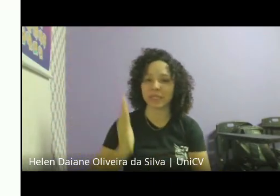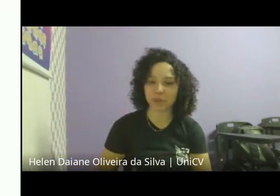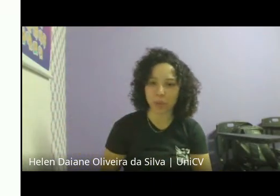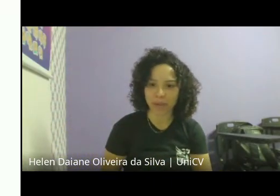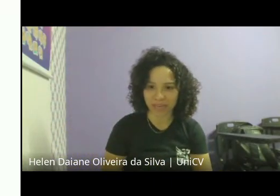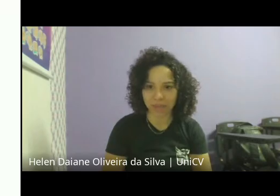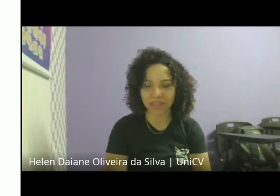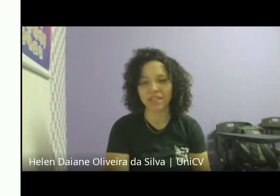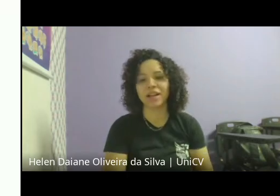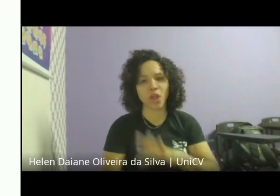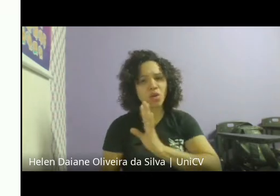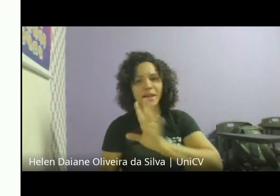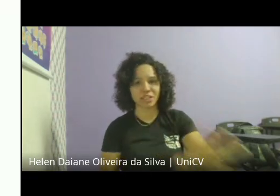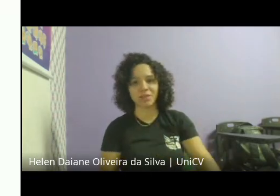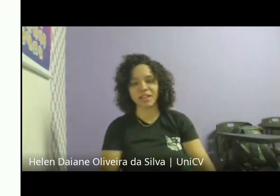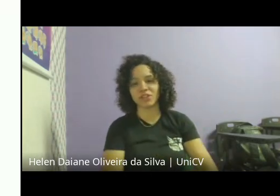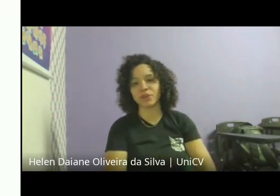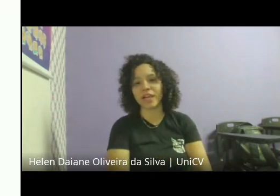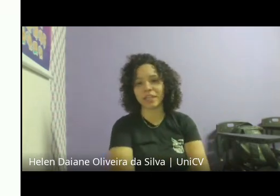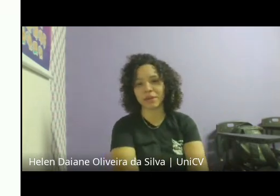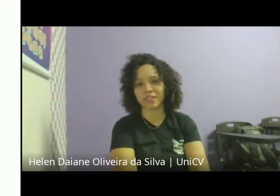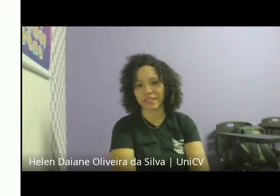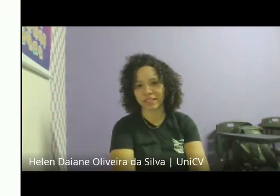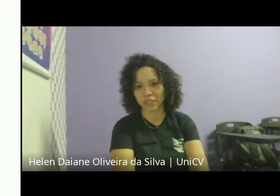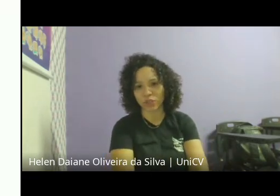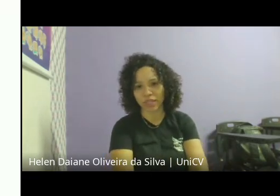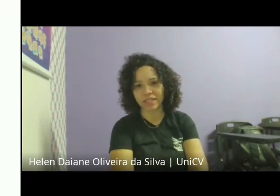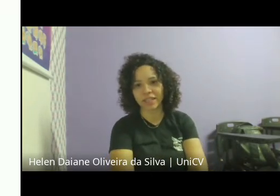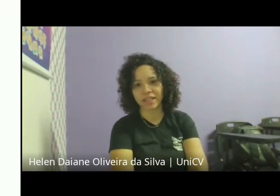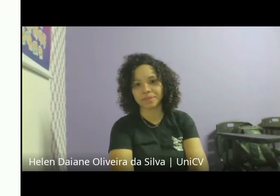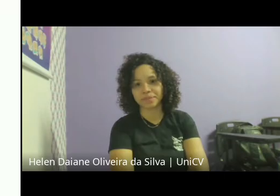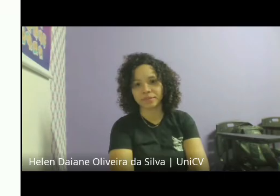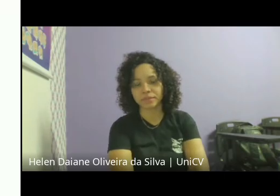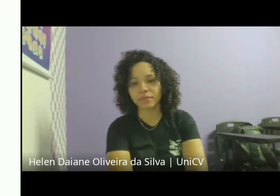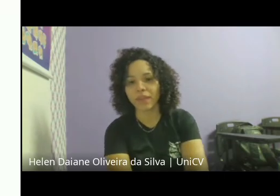Nós voltamos com o Pra Libras. Logo mais já deve estar divulgado aí para vocês as inscrições.